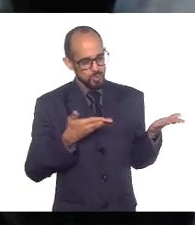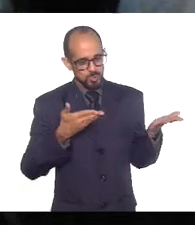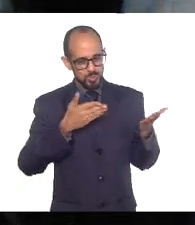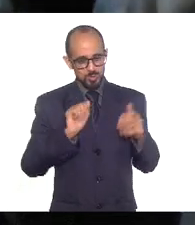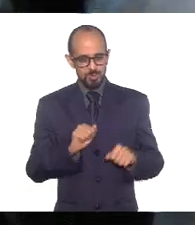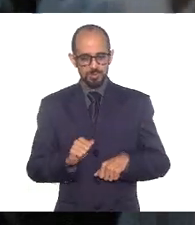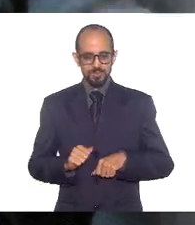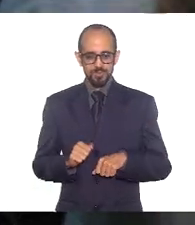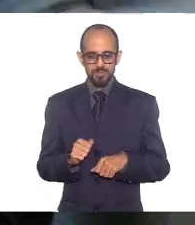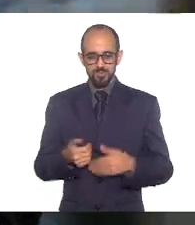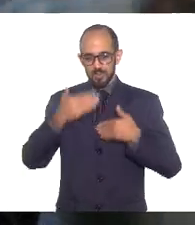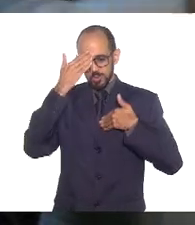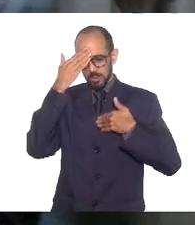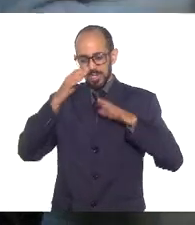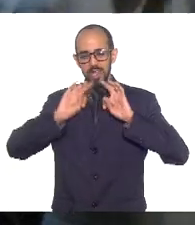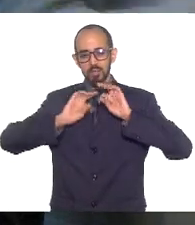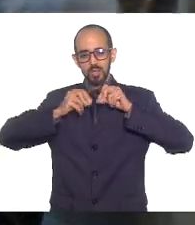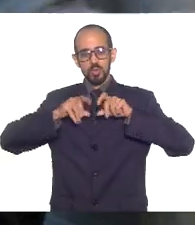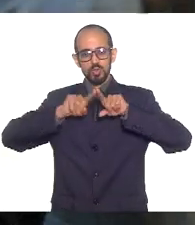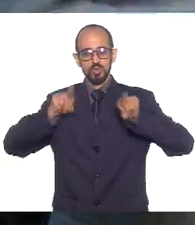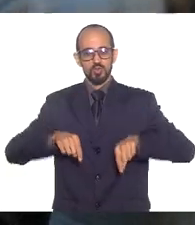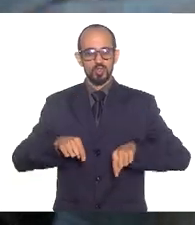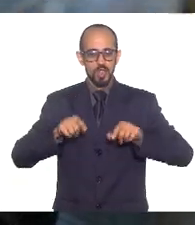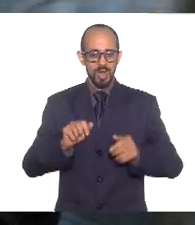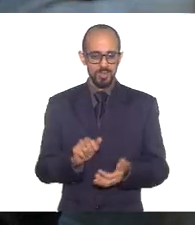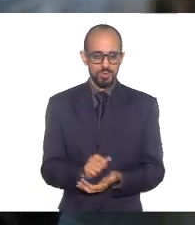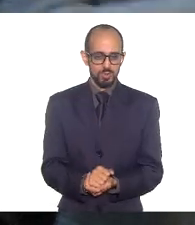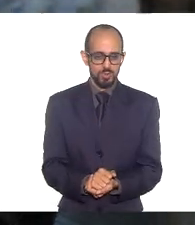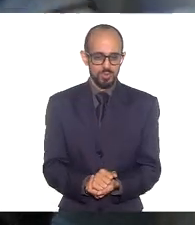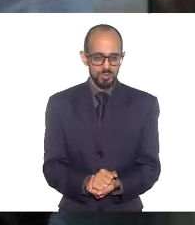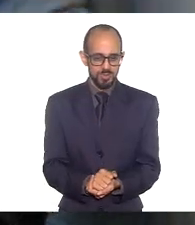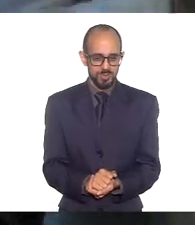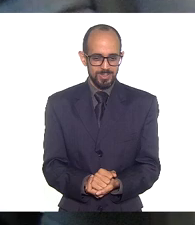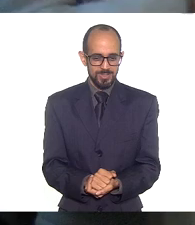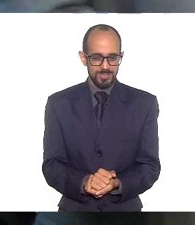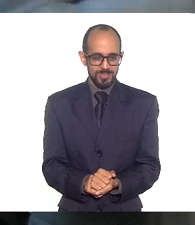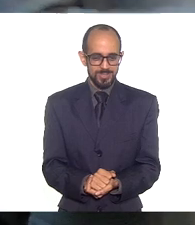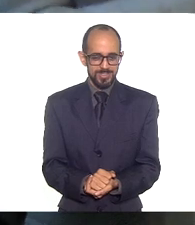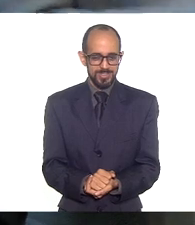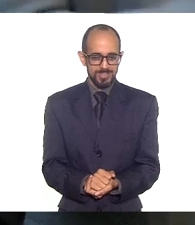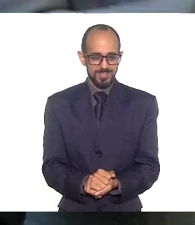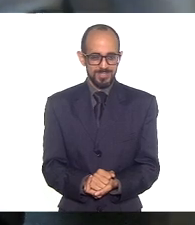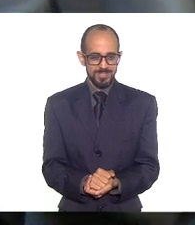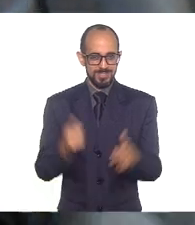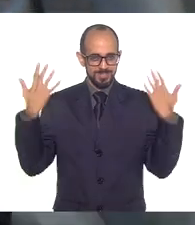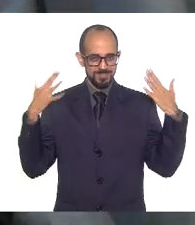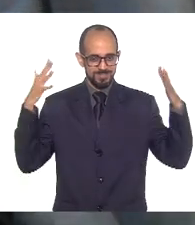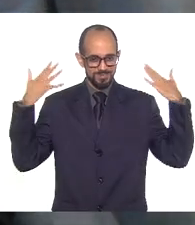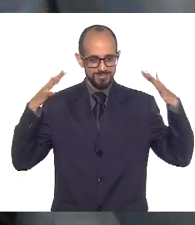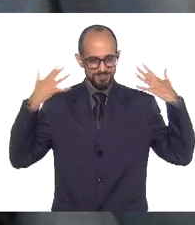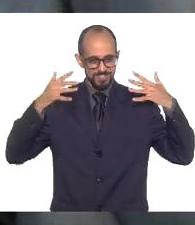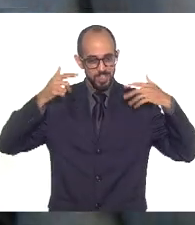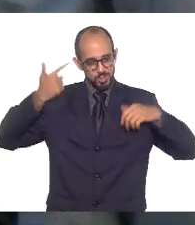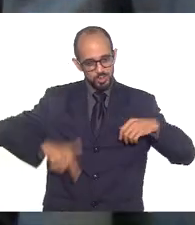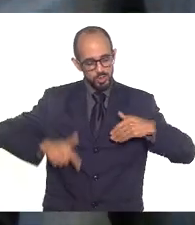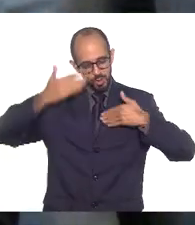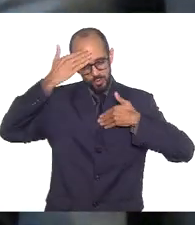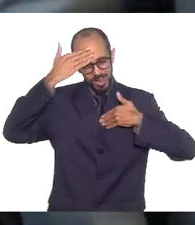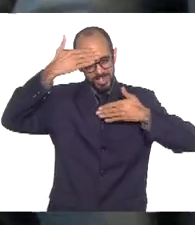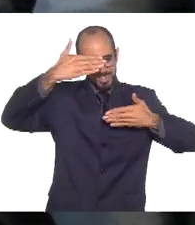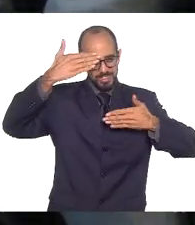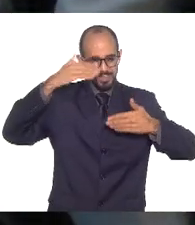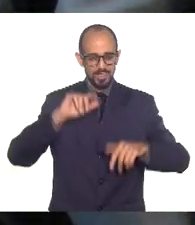Obrigado a todos os servidores e E mais uma vez agradecer